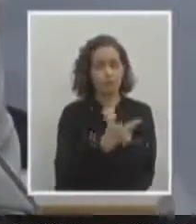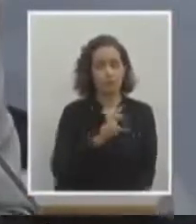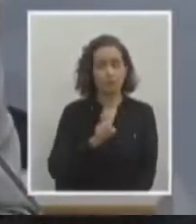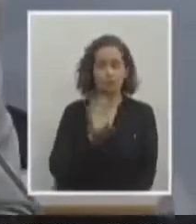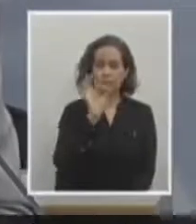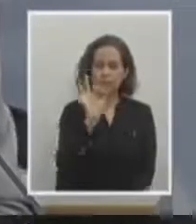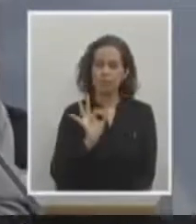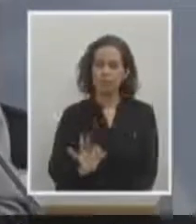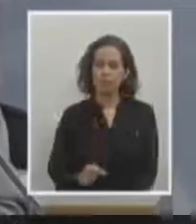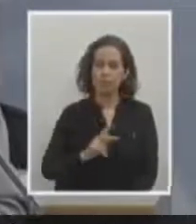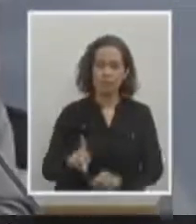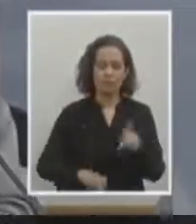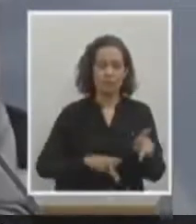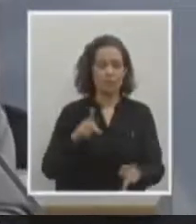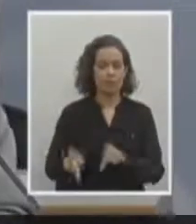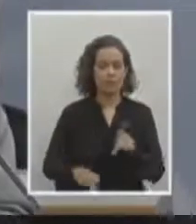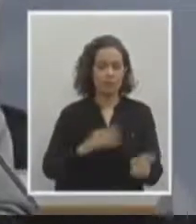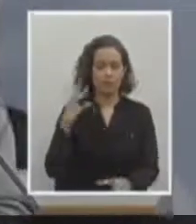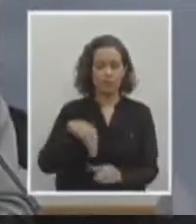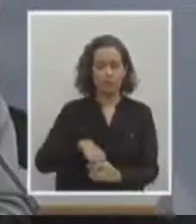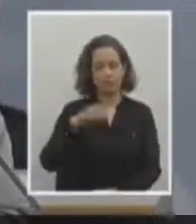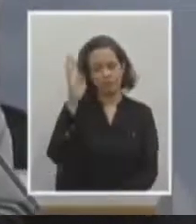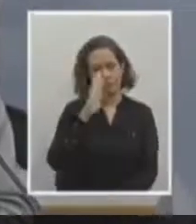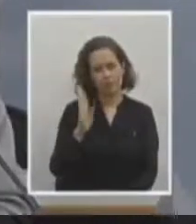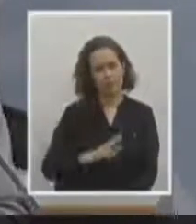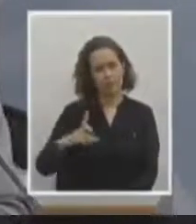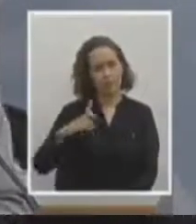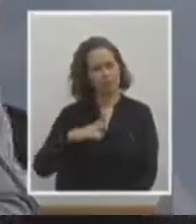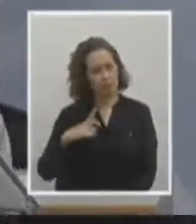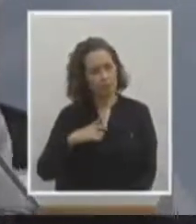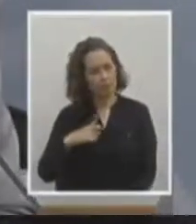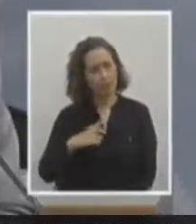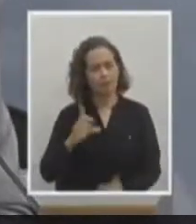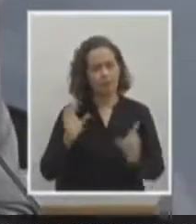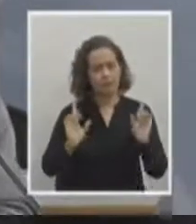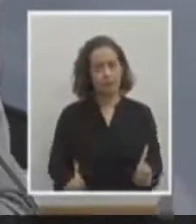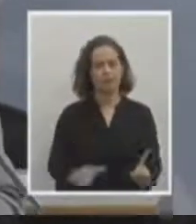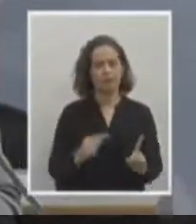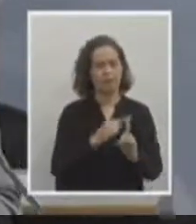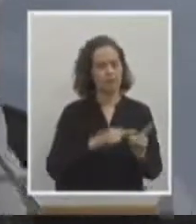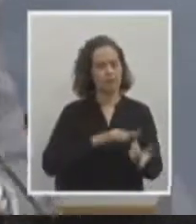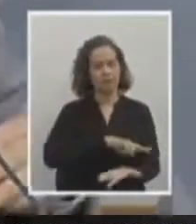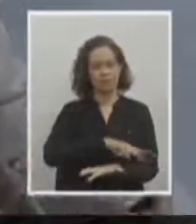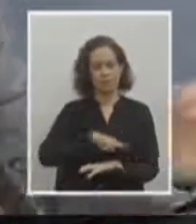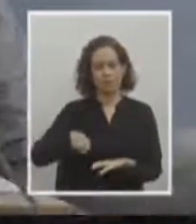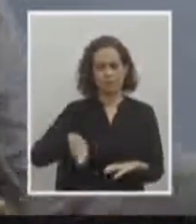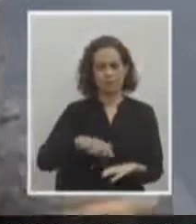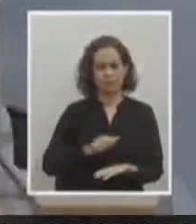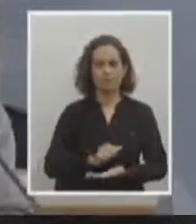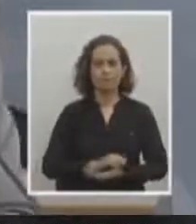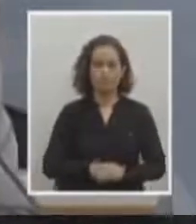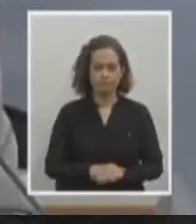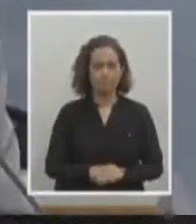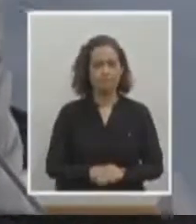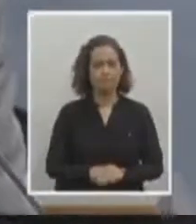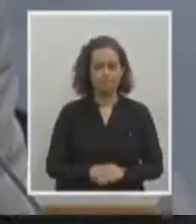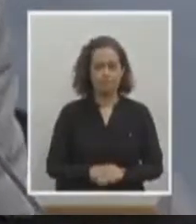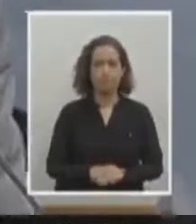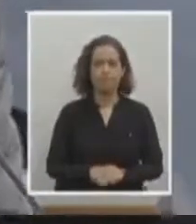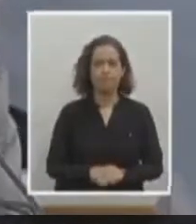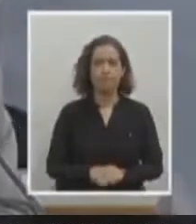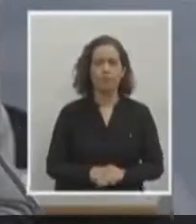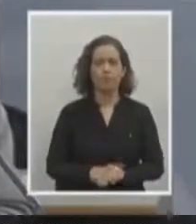população brasileira tem algum tipo de deficiência, são aleijados há muito tempo,